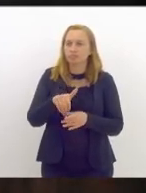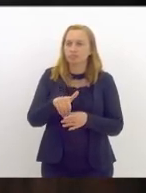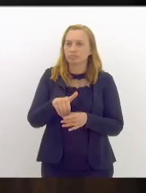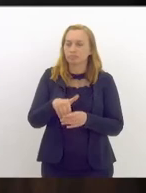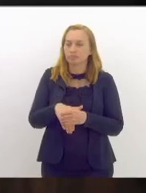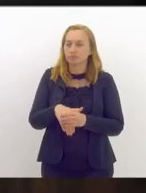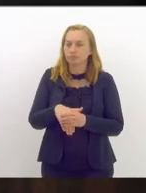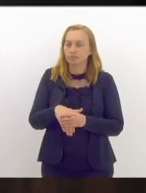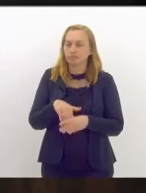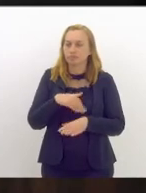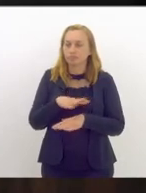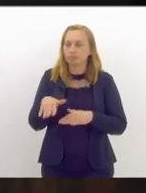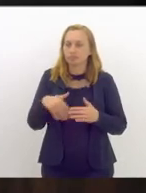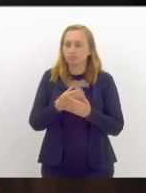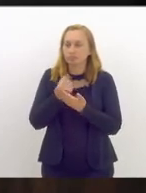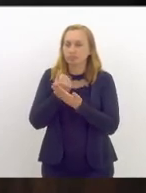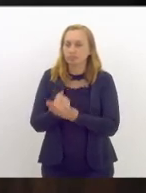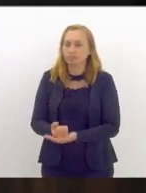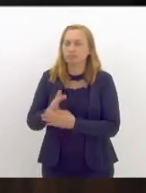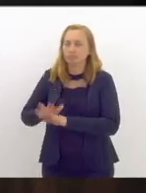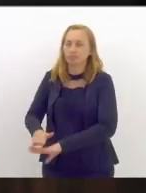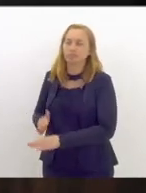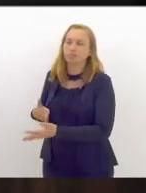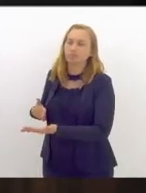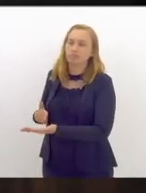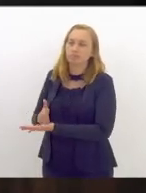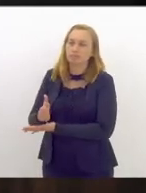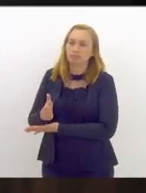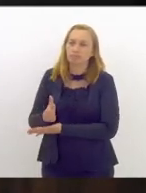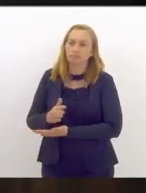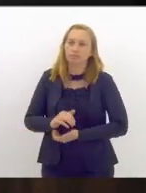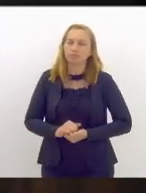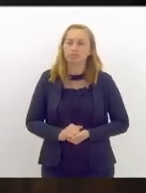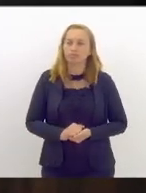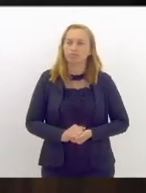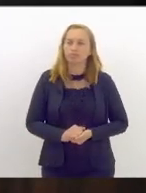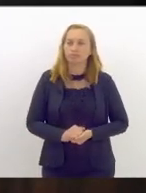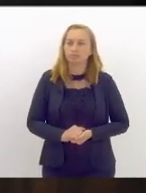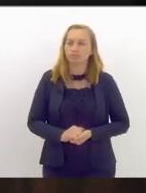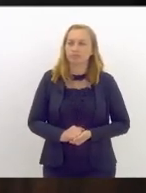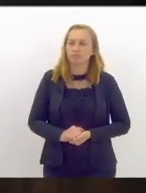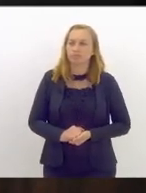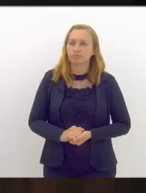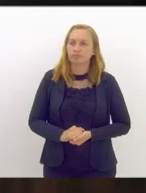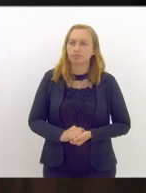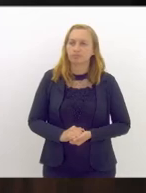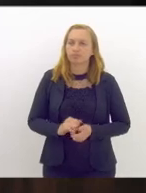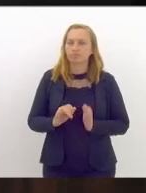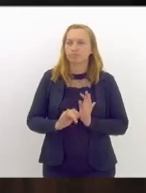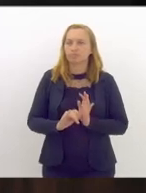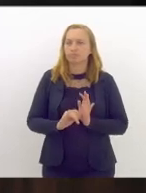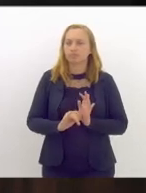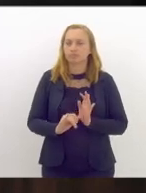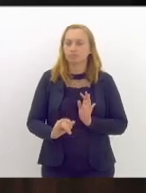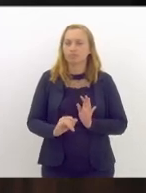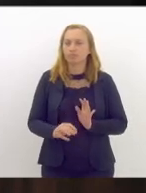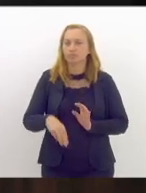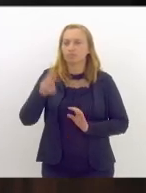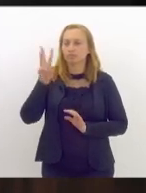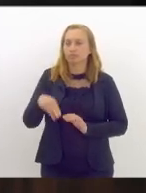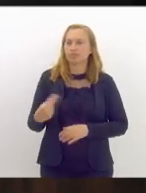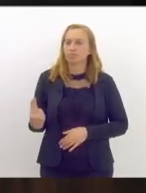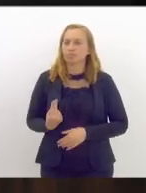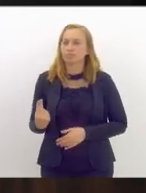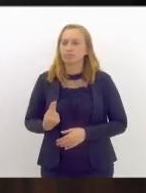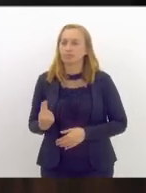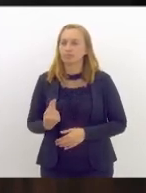em votação seus que aprovam permaneça Como estão aprovado vai autógrafo Quem quer ser